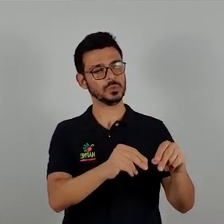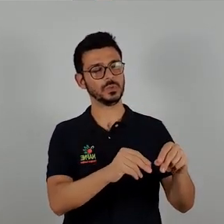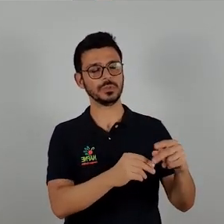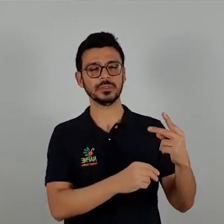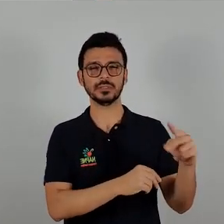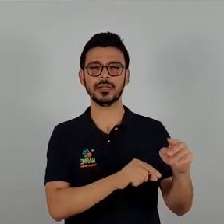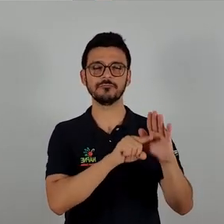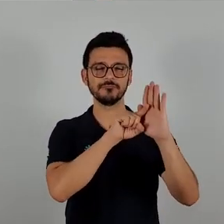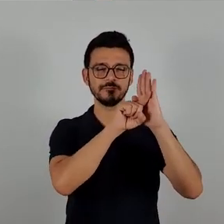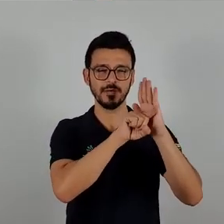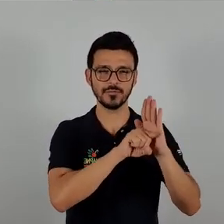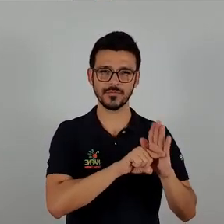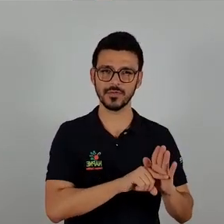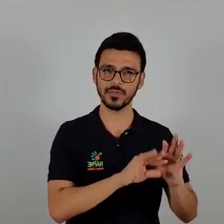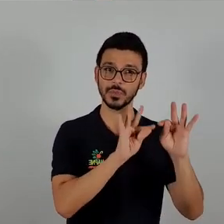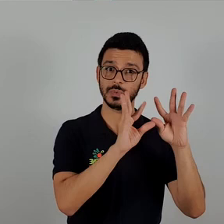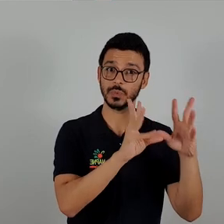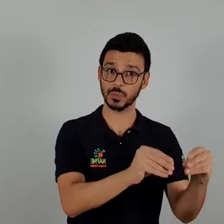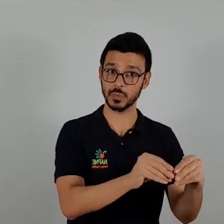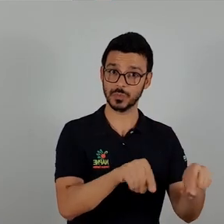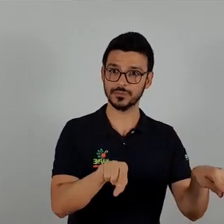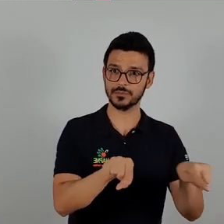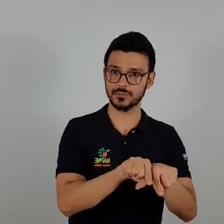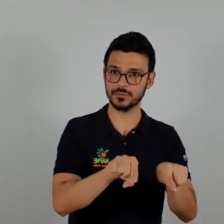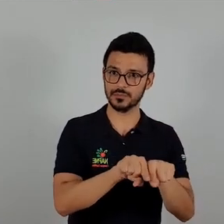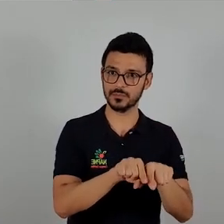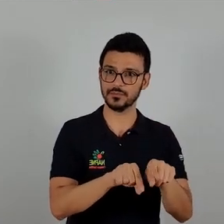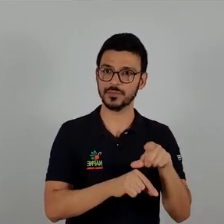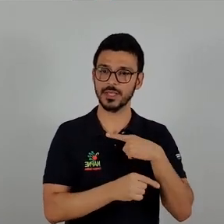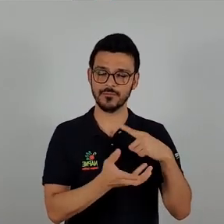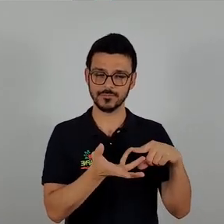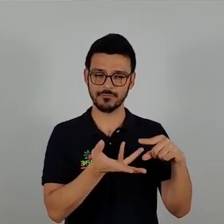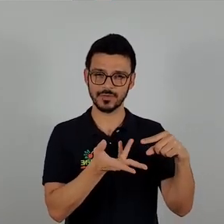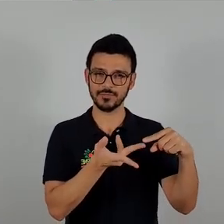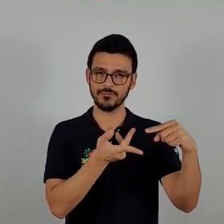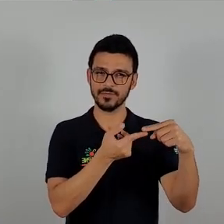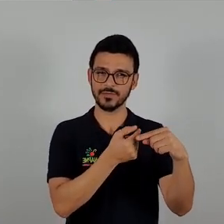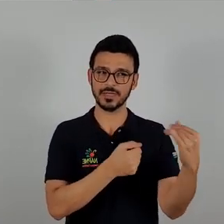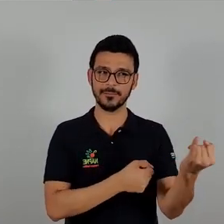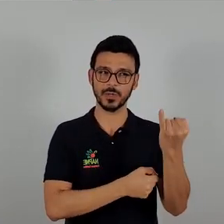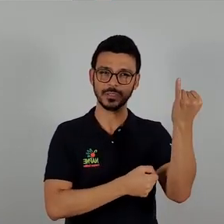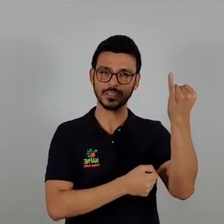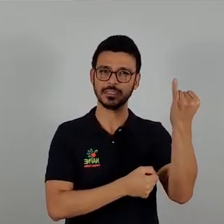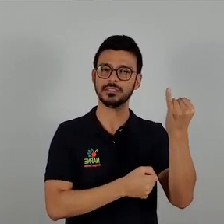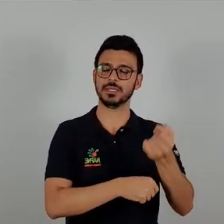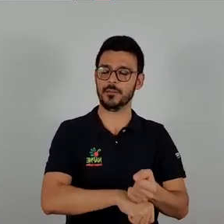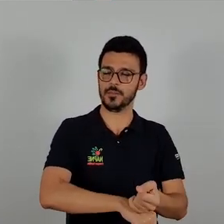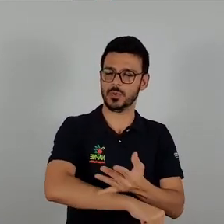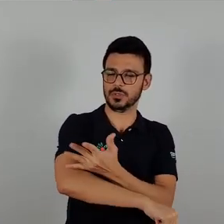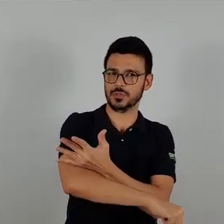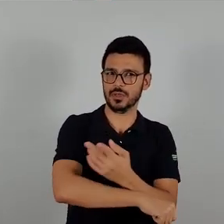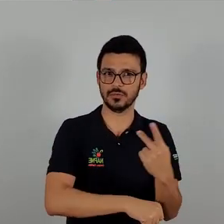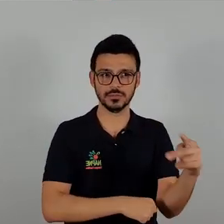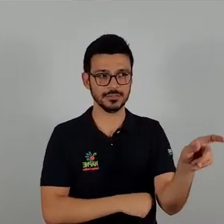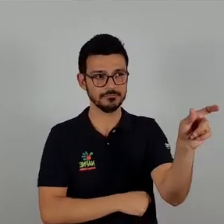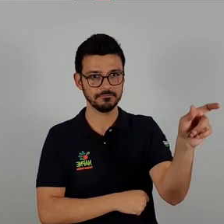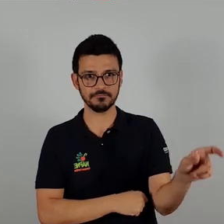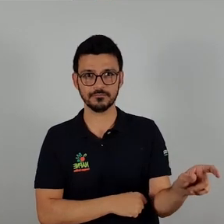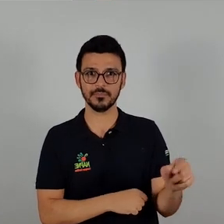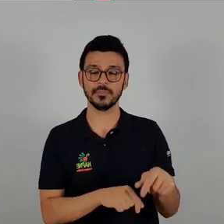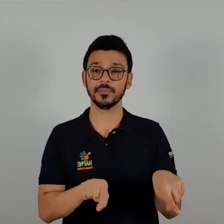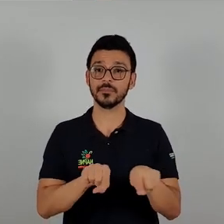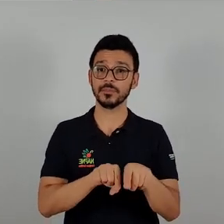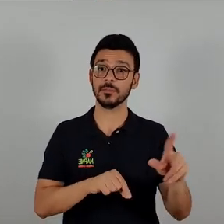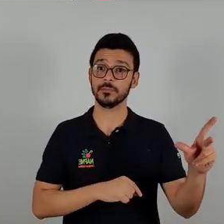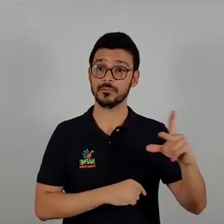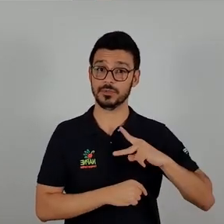idiosincrasias, genética, manifestação clínica, física e comportamental, escolhendo isso você cura o câncer, né? Então é isso que é a